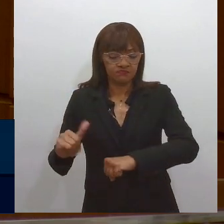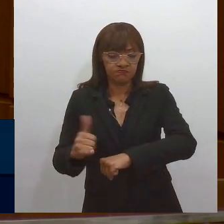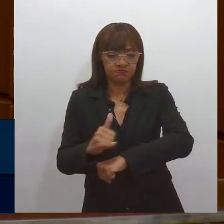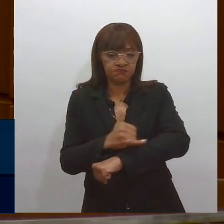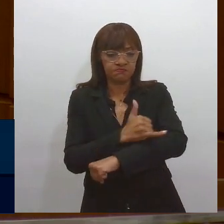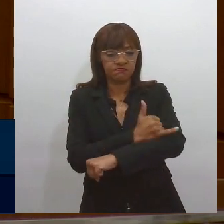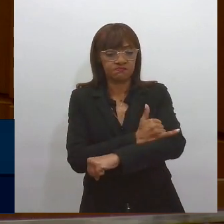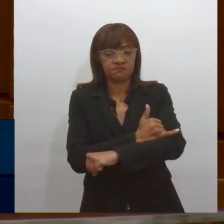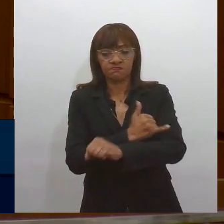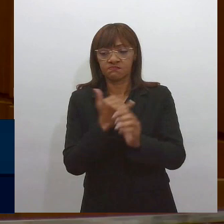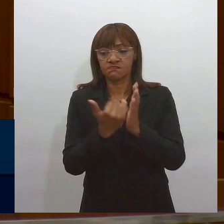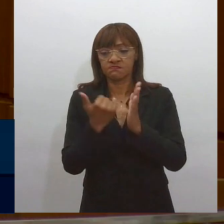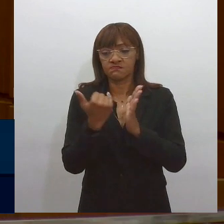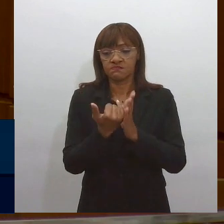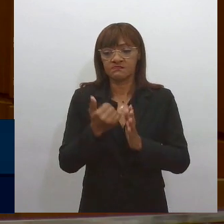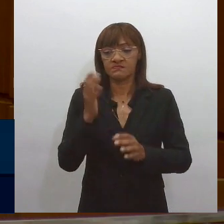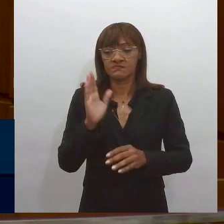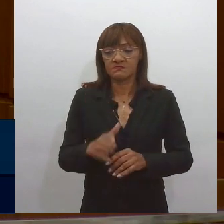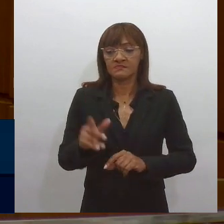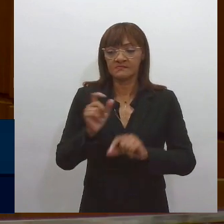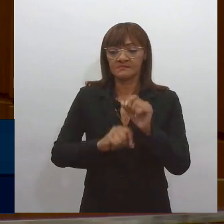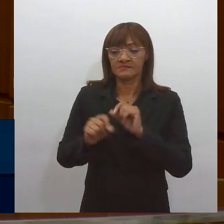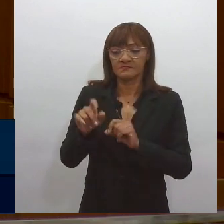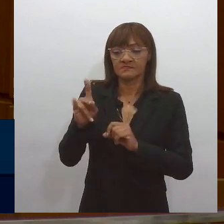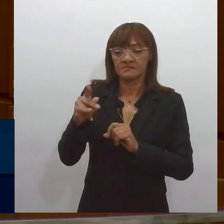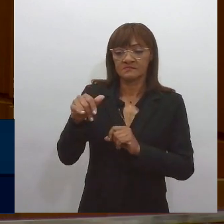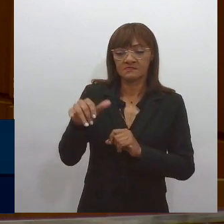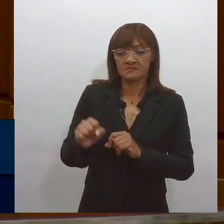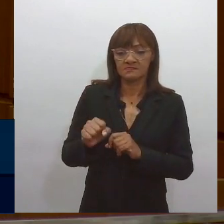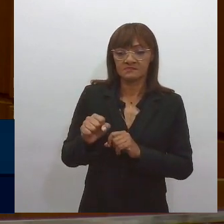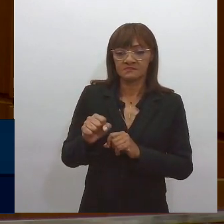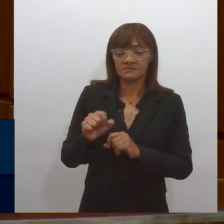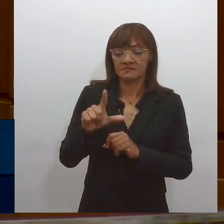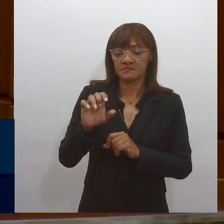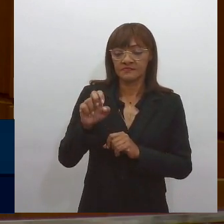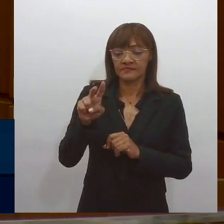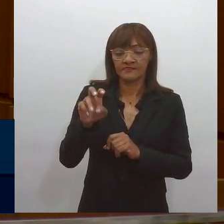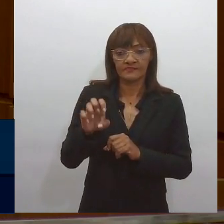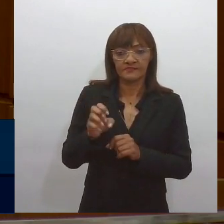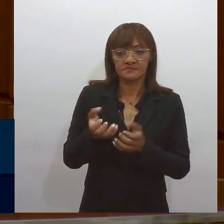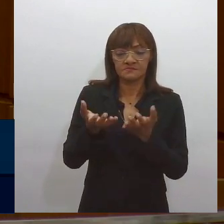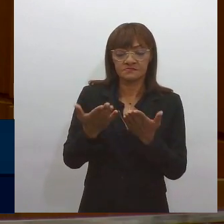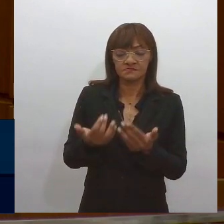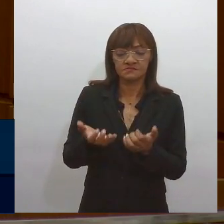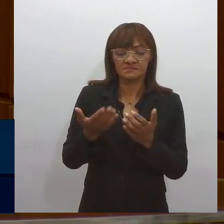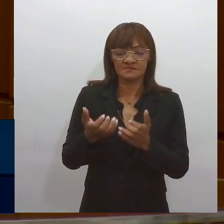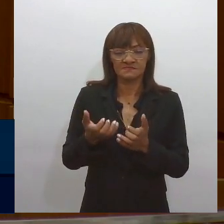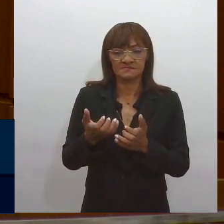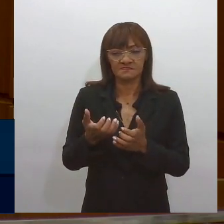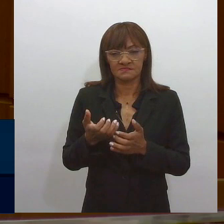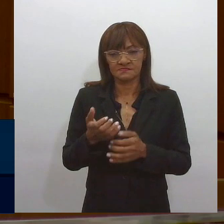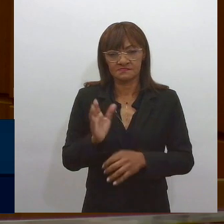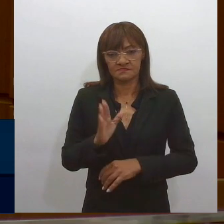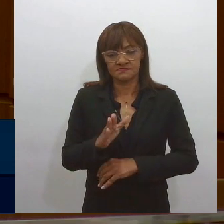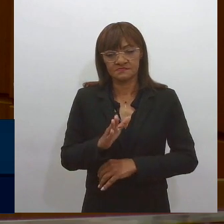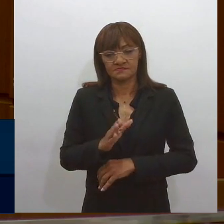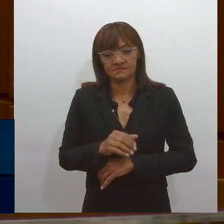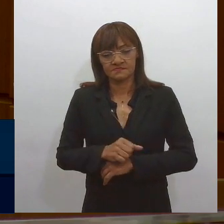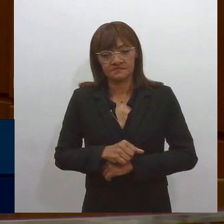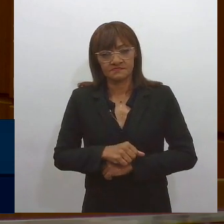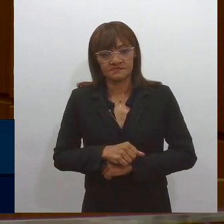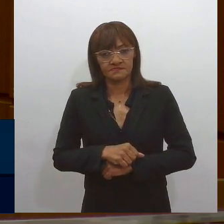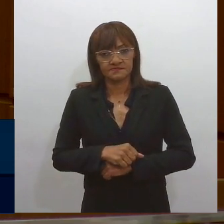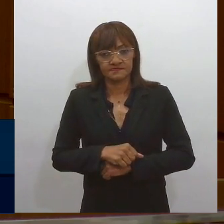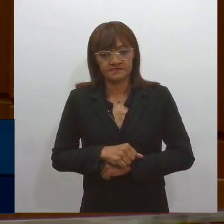programa IPS leve um programa desenvolvido no centro de endocrinologia mais do minutos deputada Obrigada